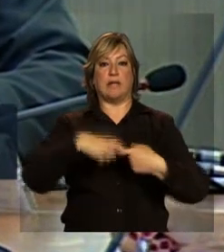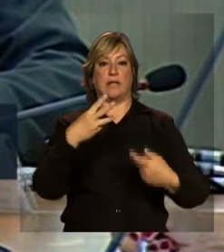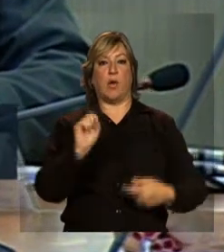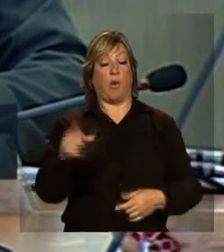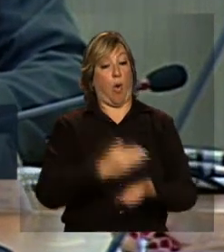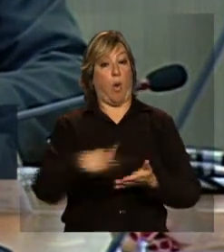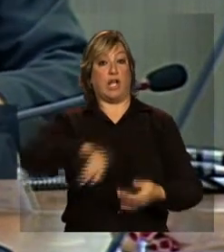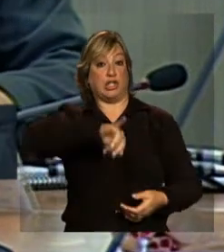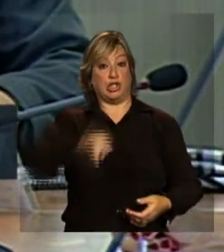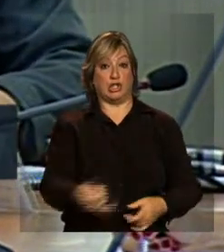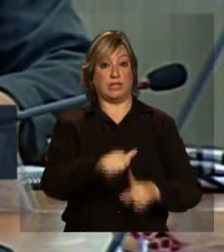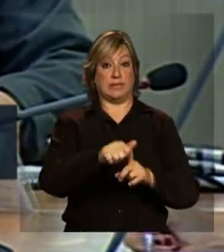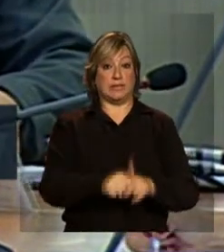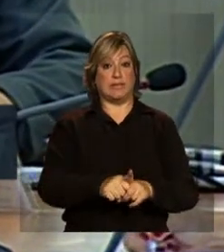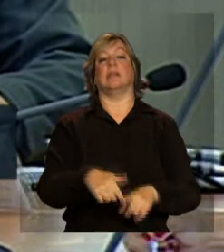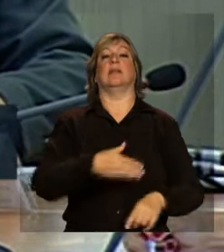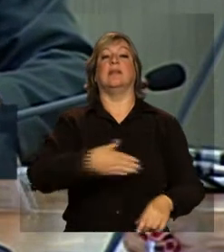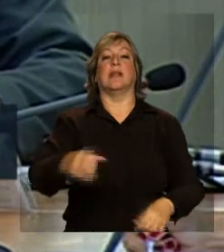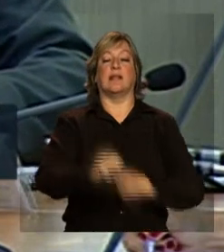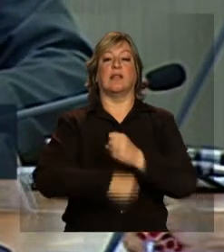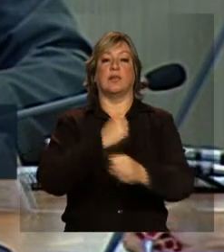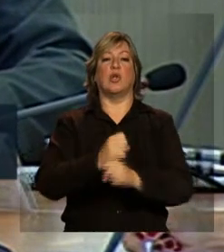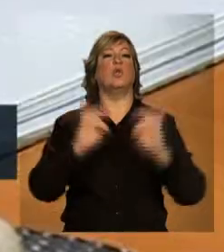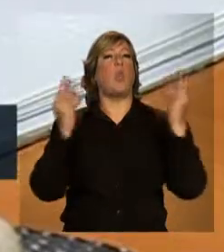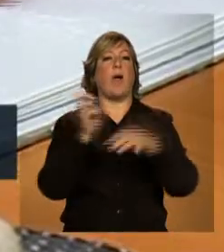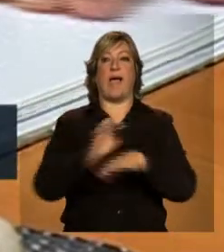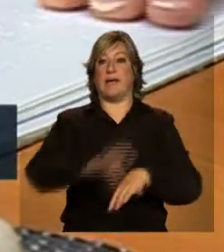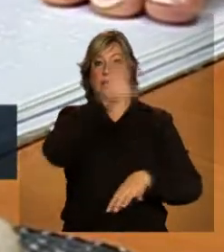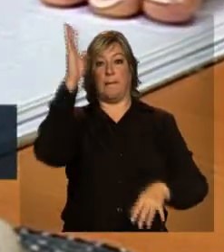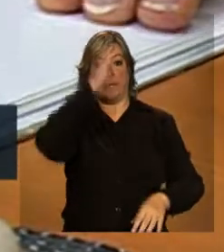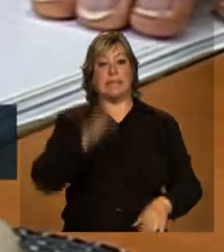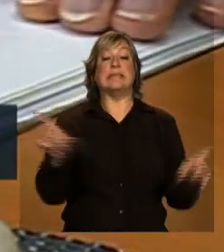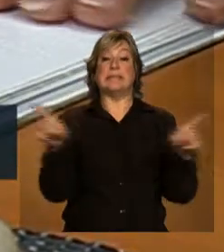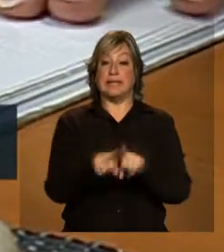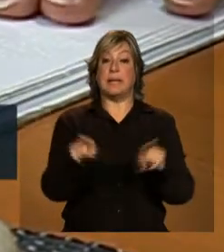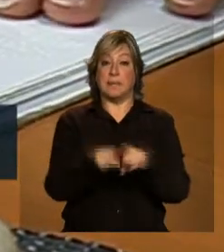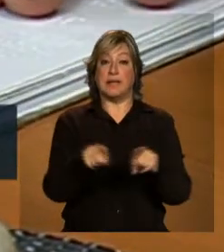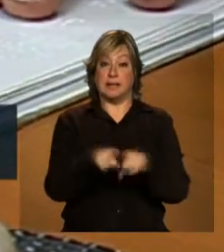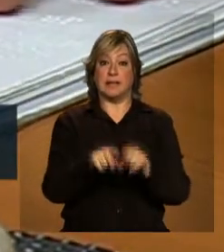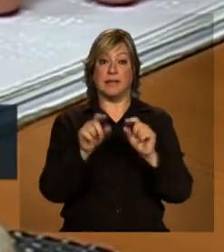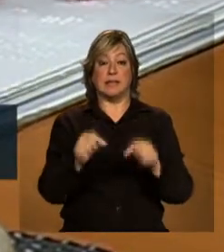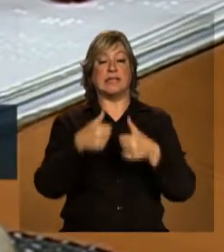janeiro, agora de 2013, todos os estados brasileiros também estão